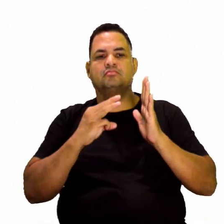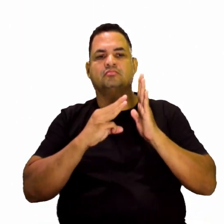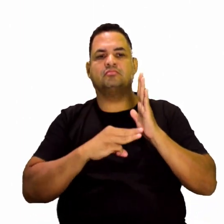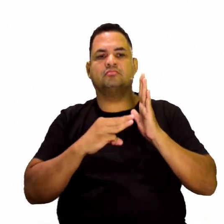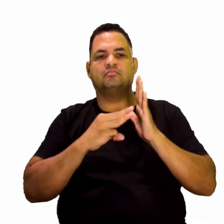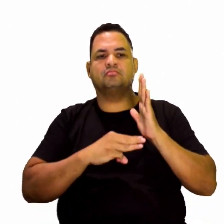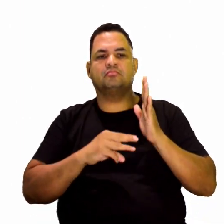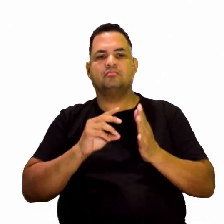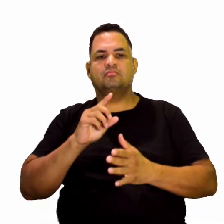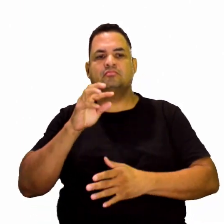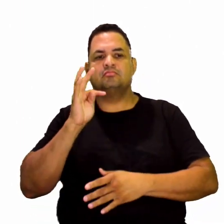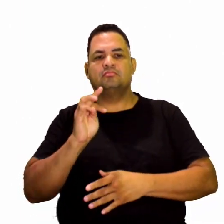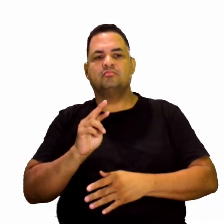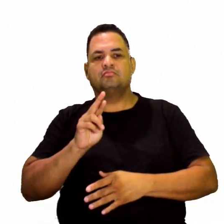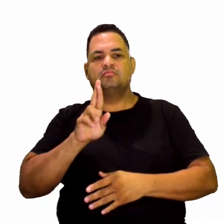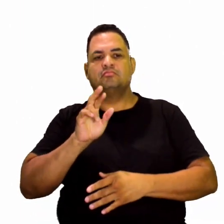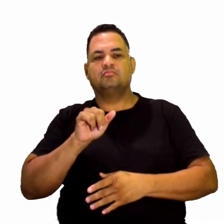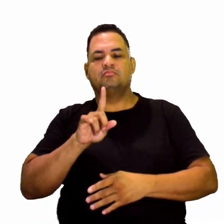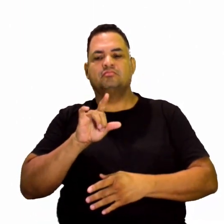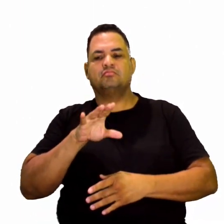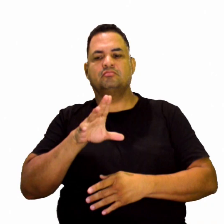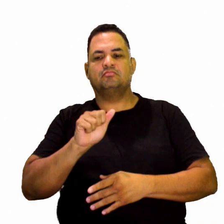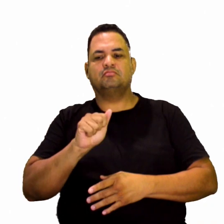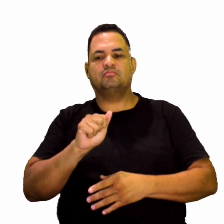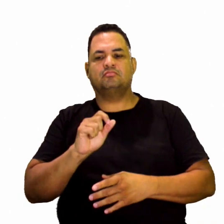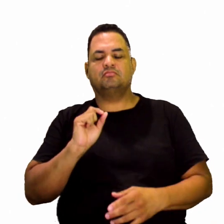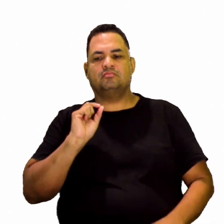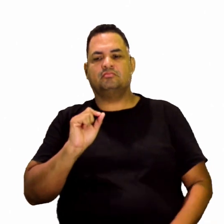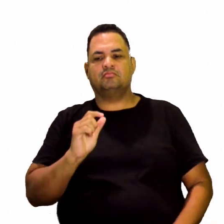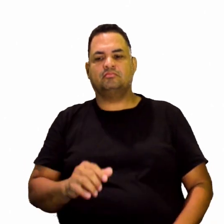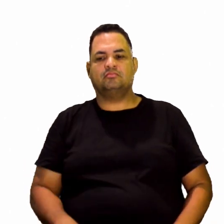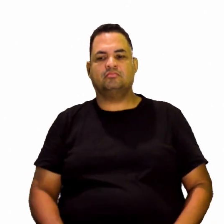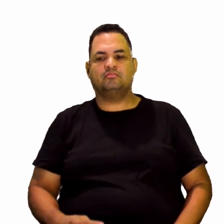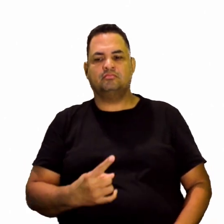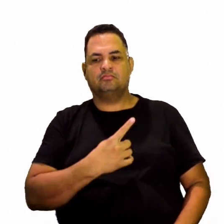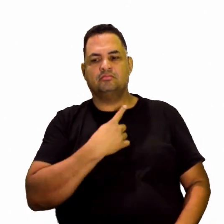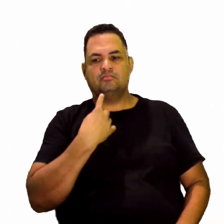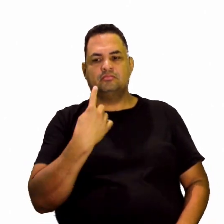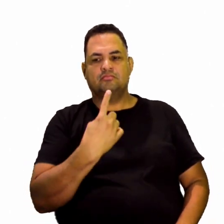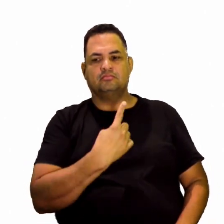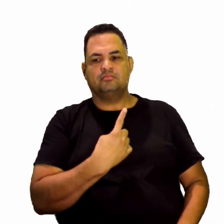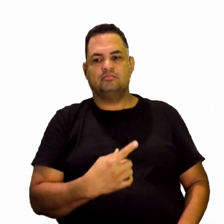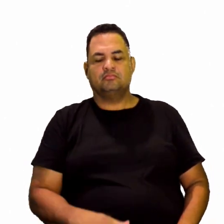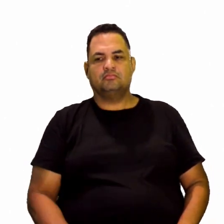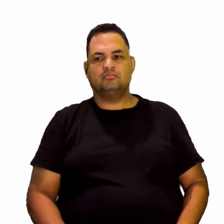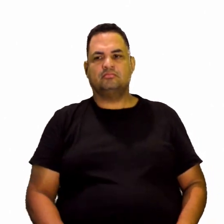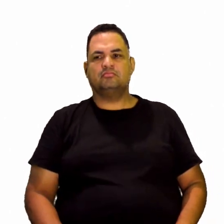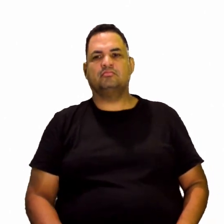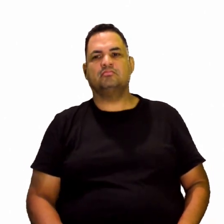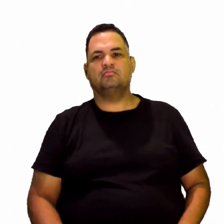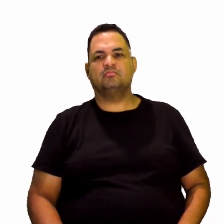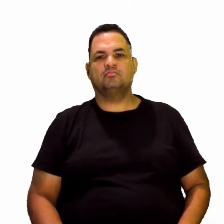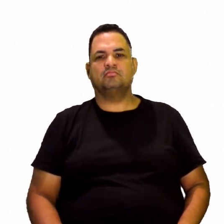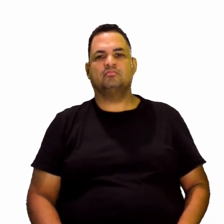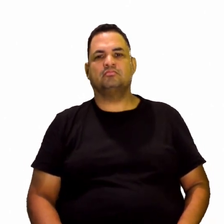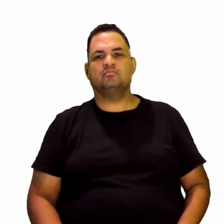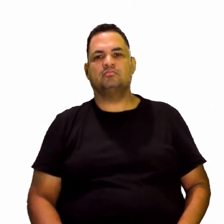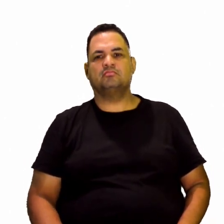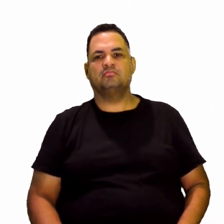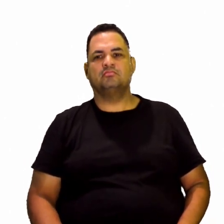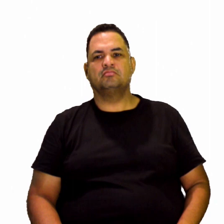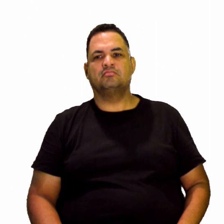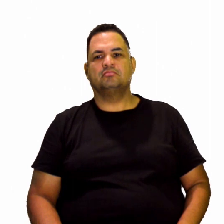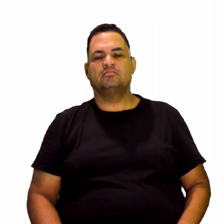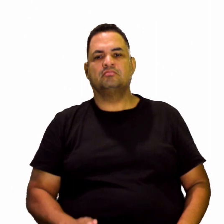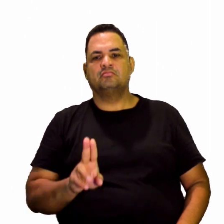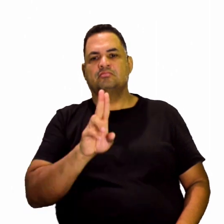da transgenia? Bom, nós vimos que o método da transgenia, ele